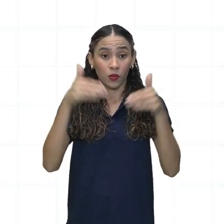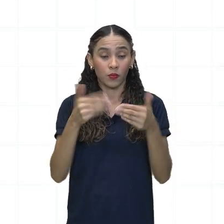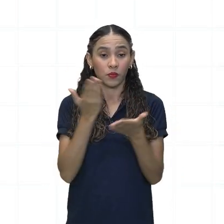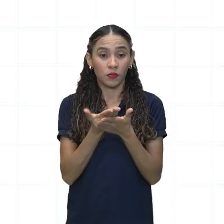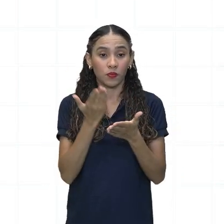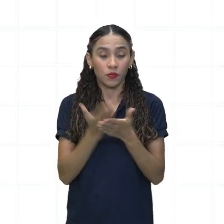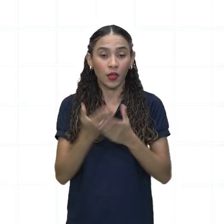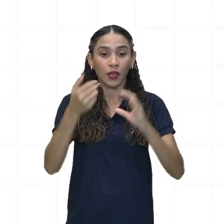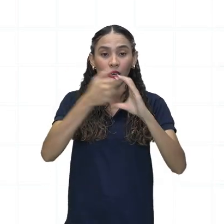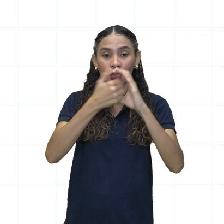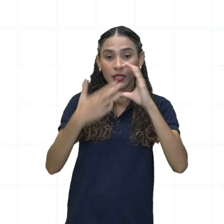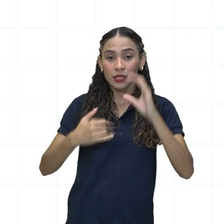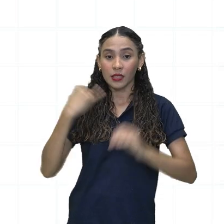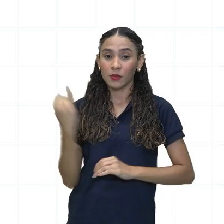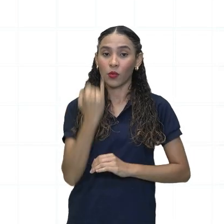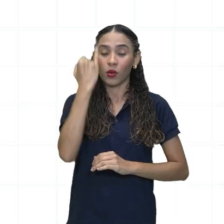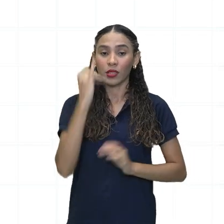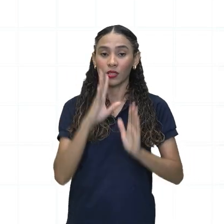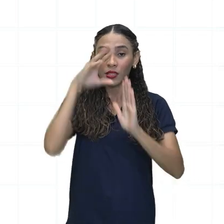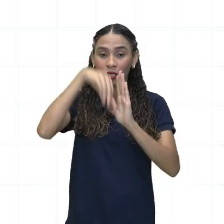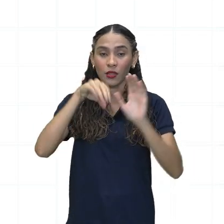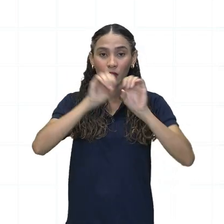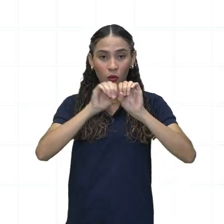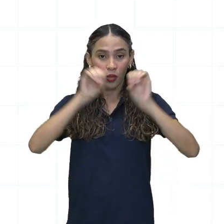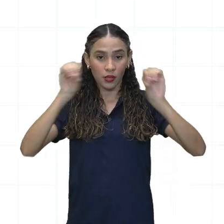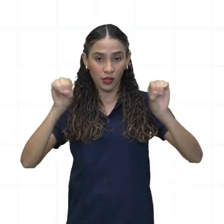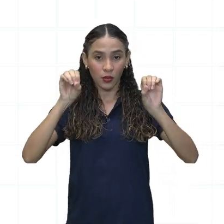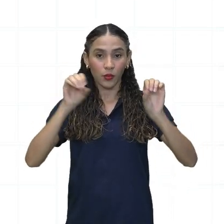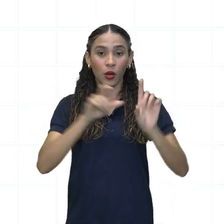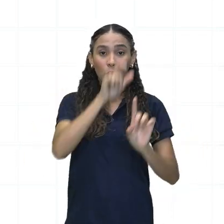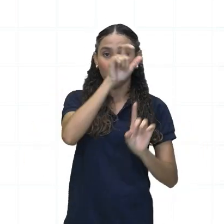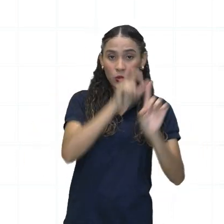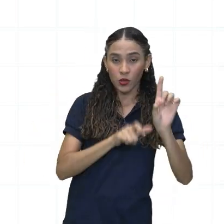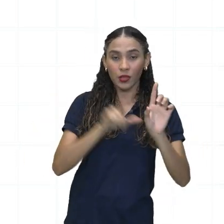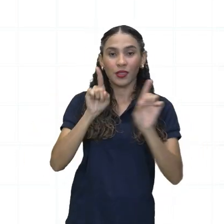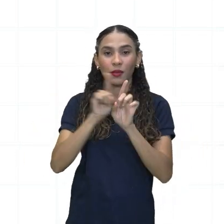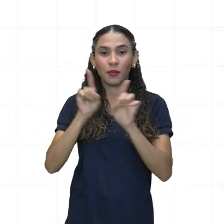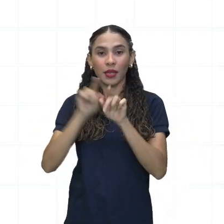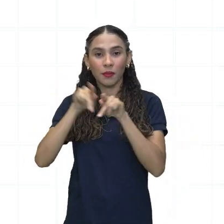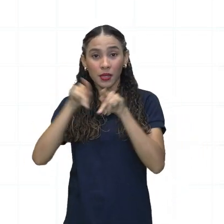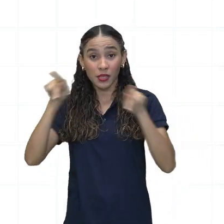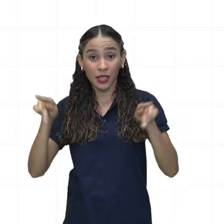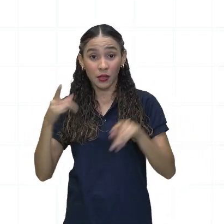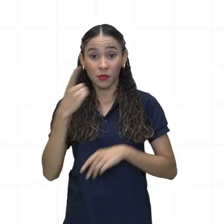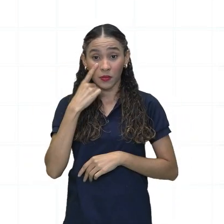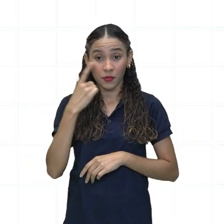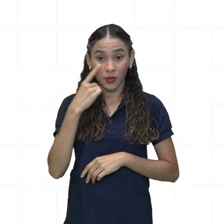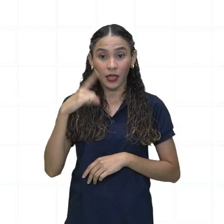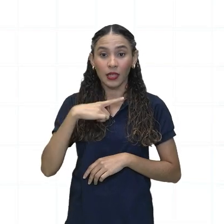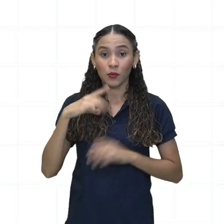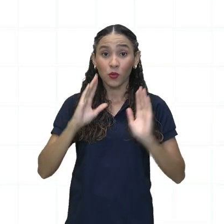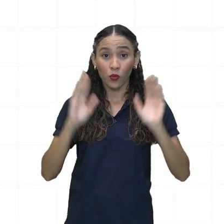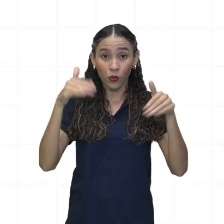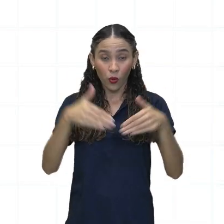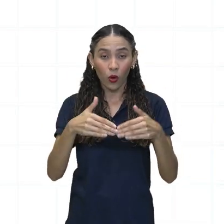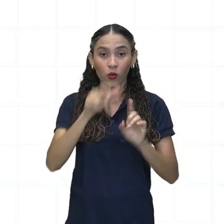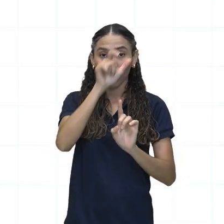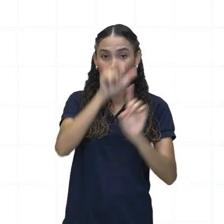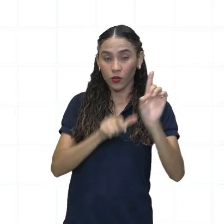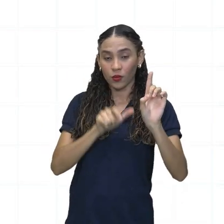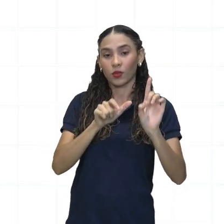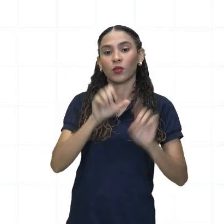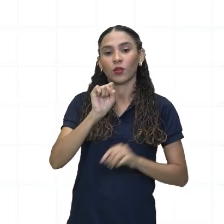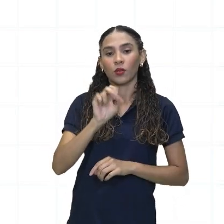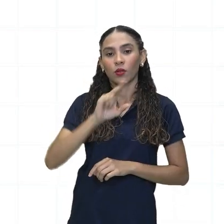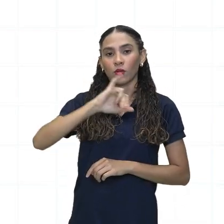termos ditos essenciais da oração, sujeito e predicado, e observem, temos uma ênfase, um destaque do